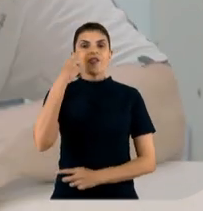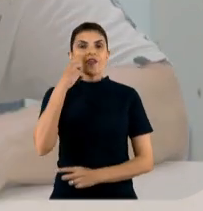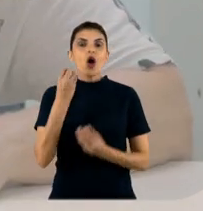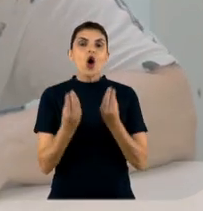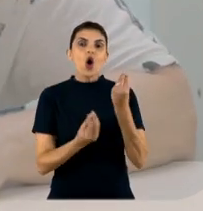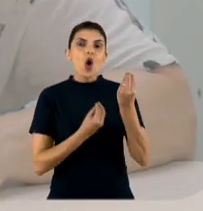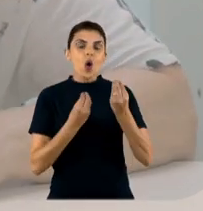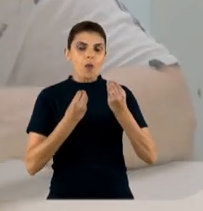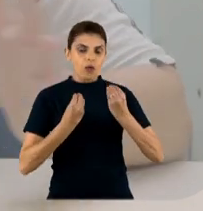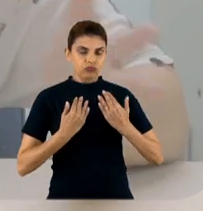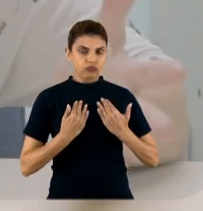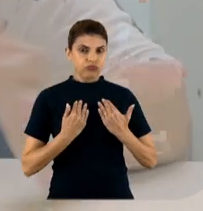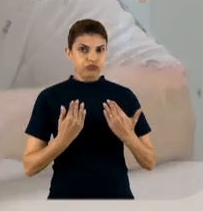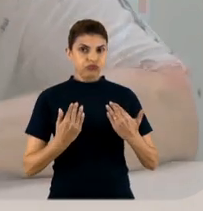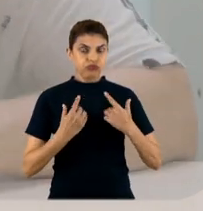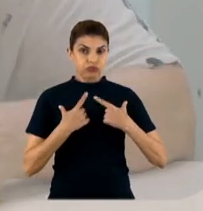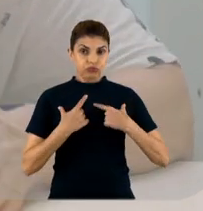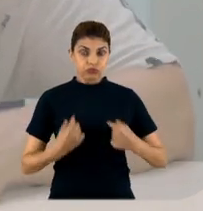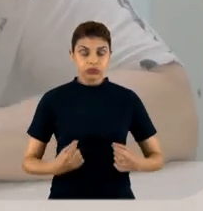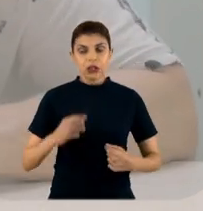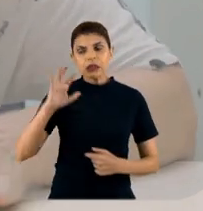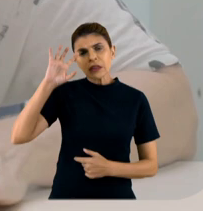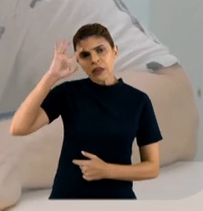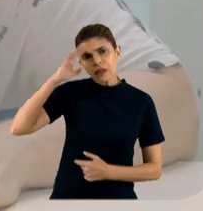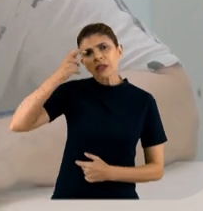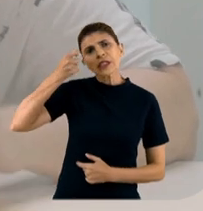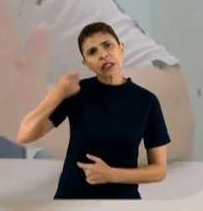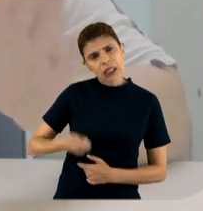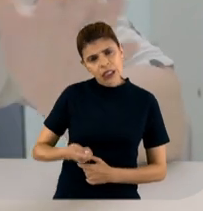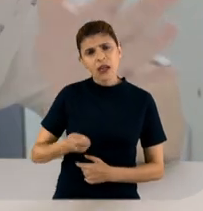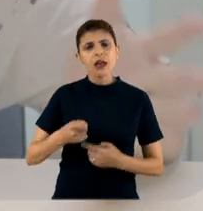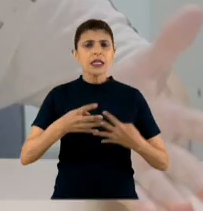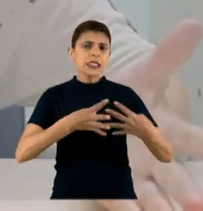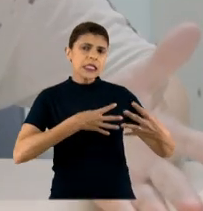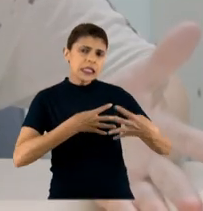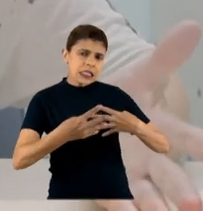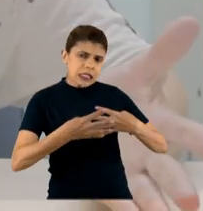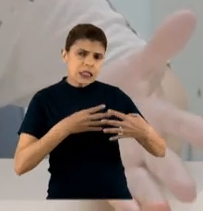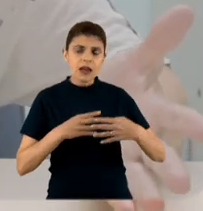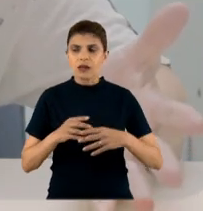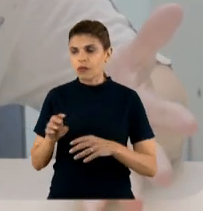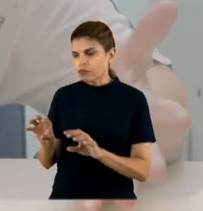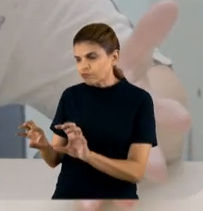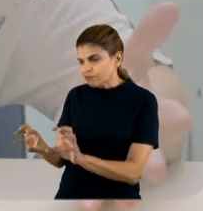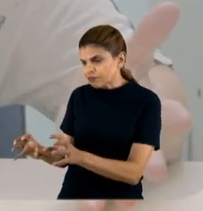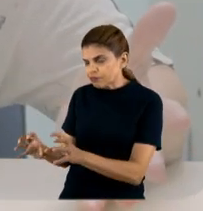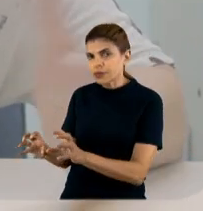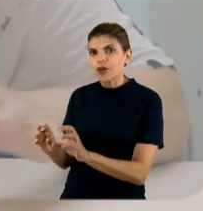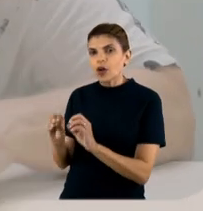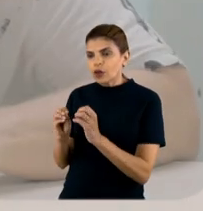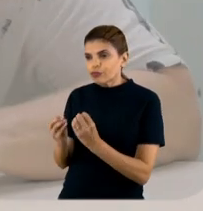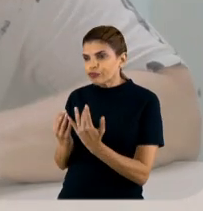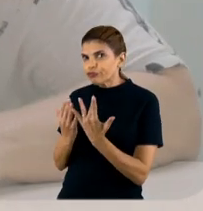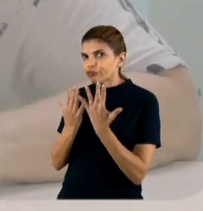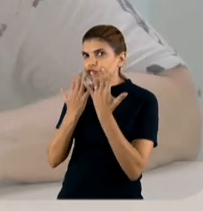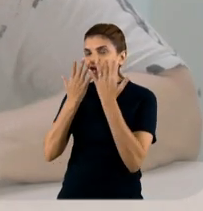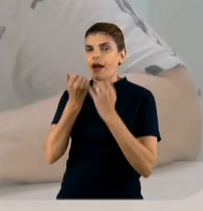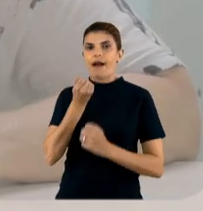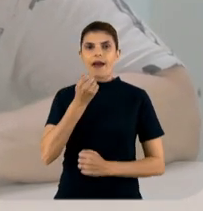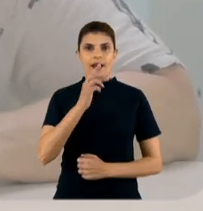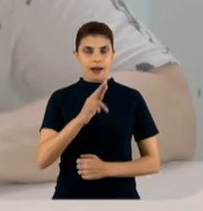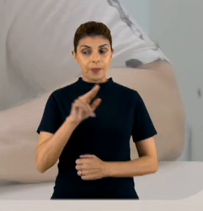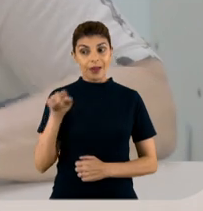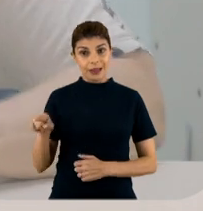tá a situação dos gáses e é um exame inclusive que vai definir algumas estratégias na ventilação mecânica então nessa